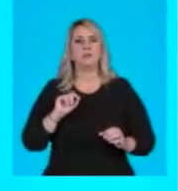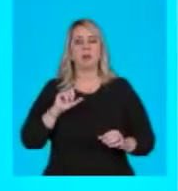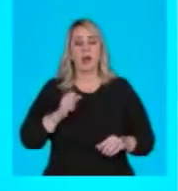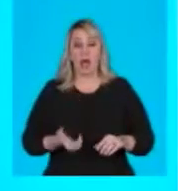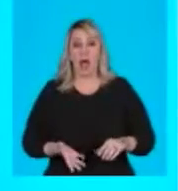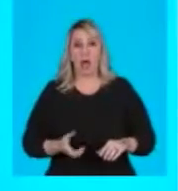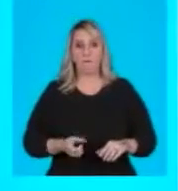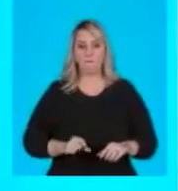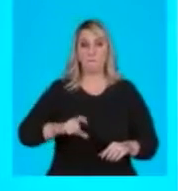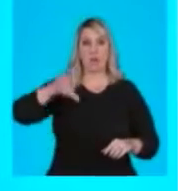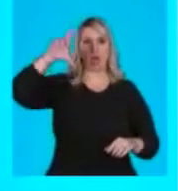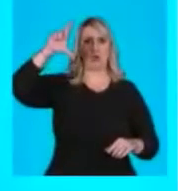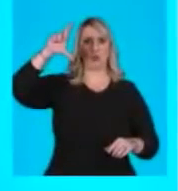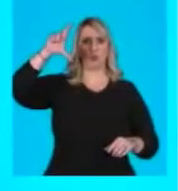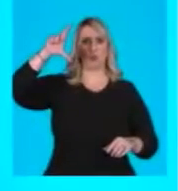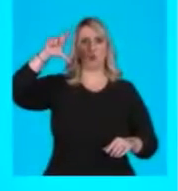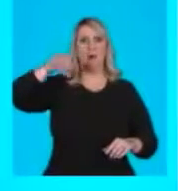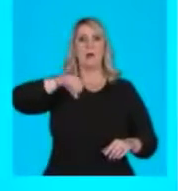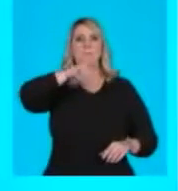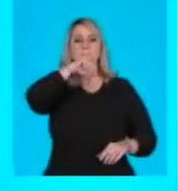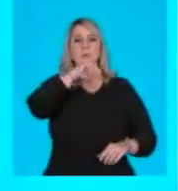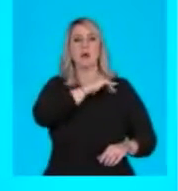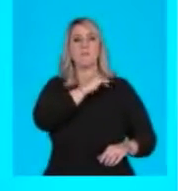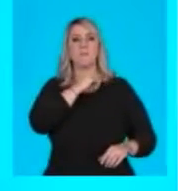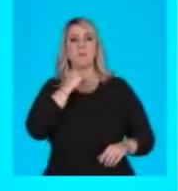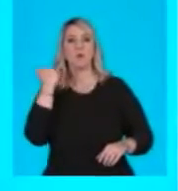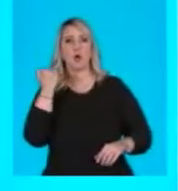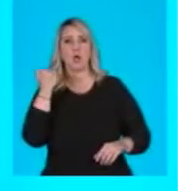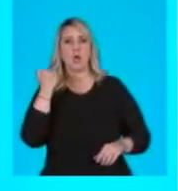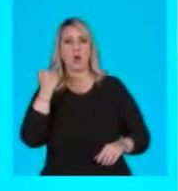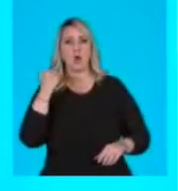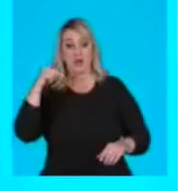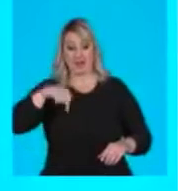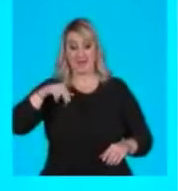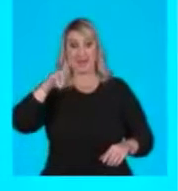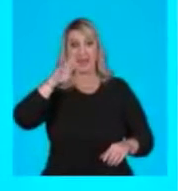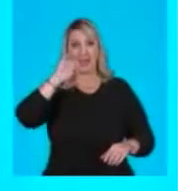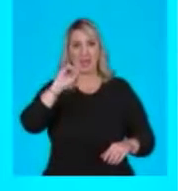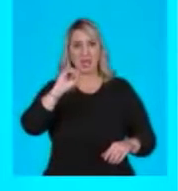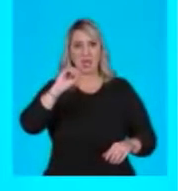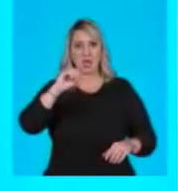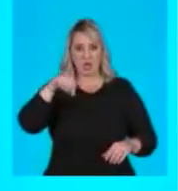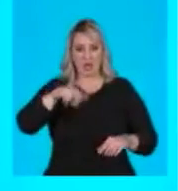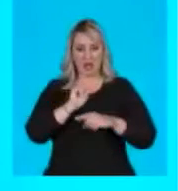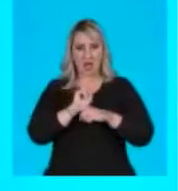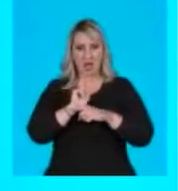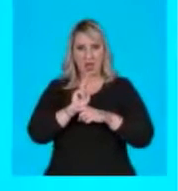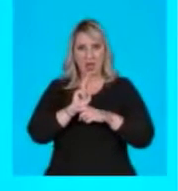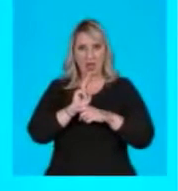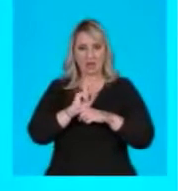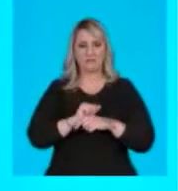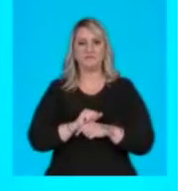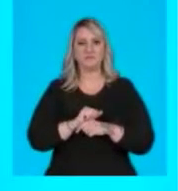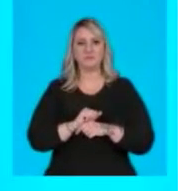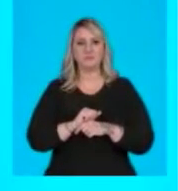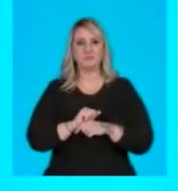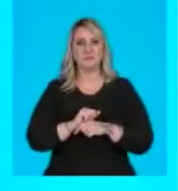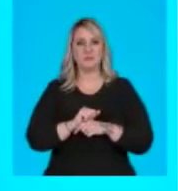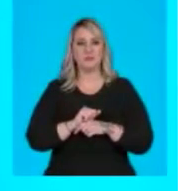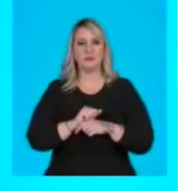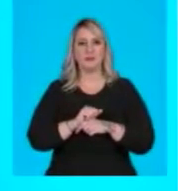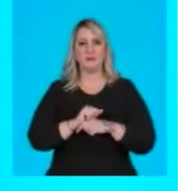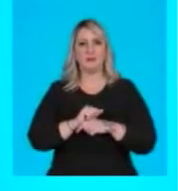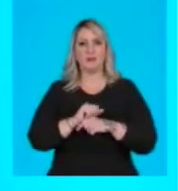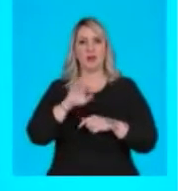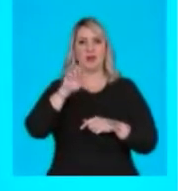aumento do número de mortalidade materna na cidade do rio de janeiro nessa gestão do amanhã quando o pedro paulo do